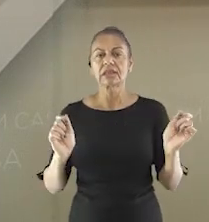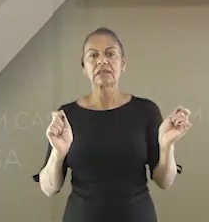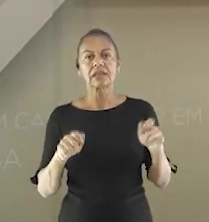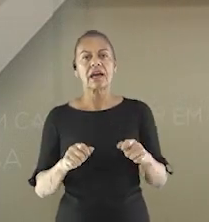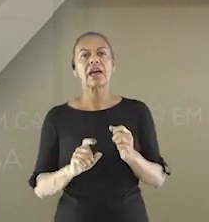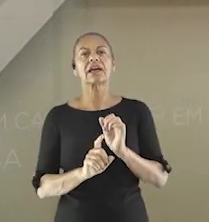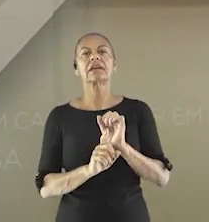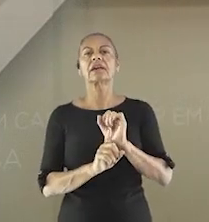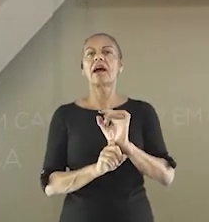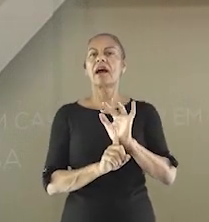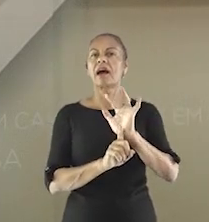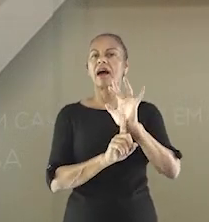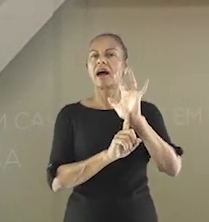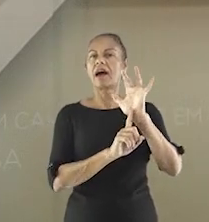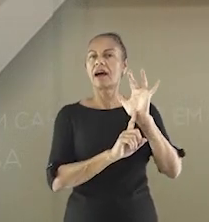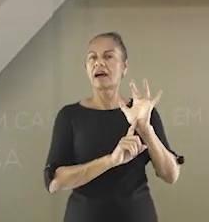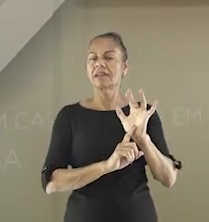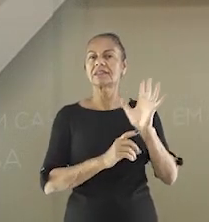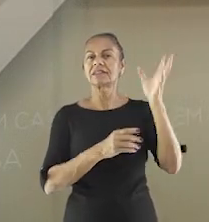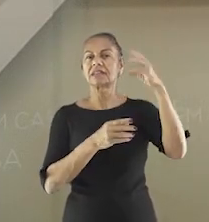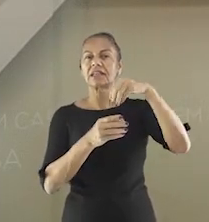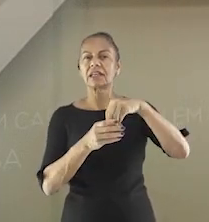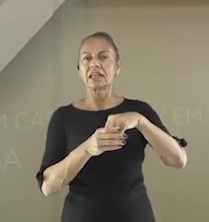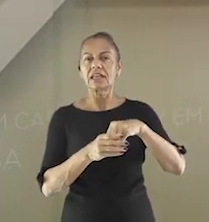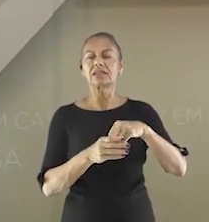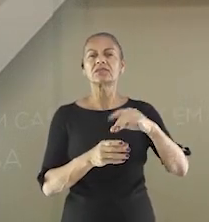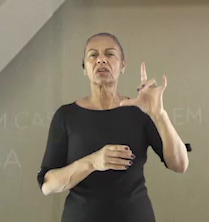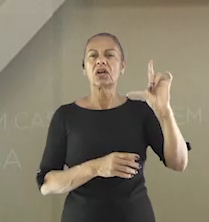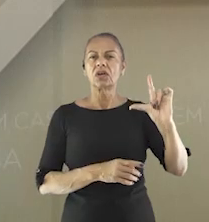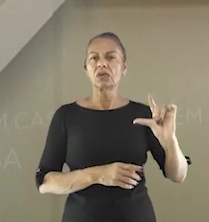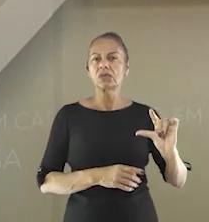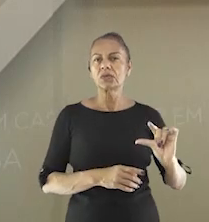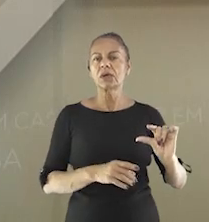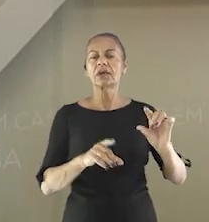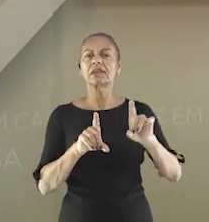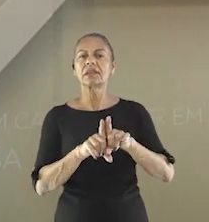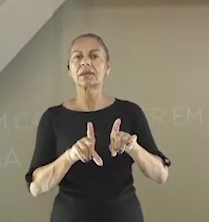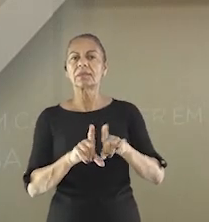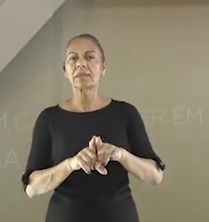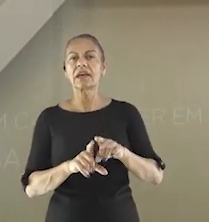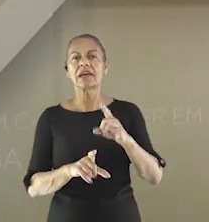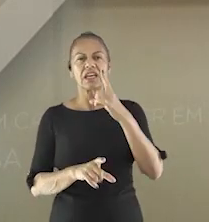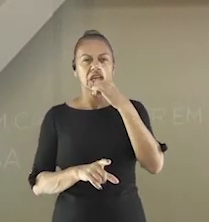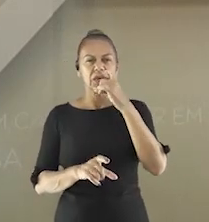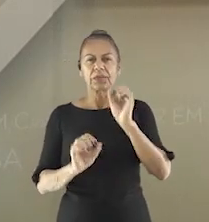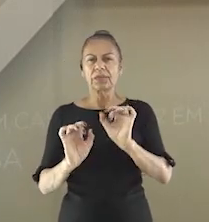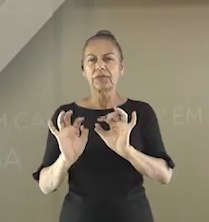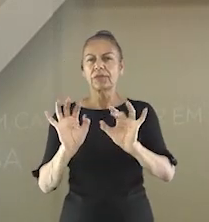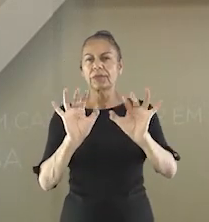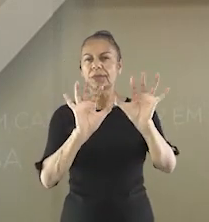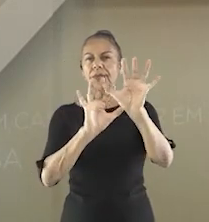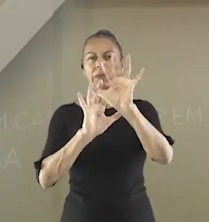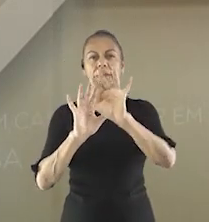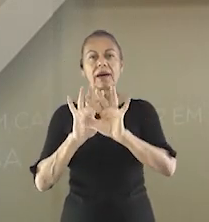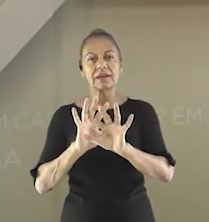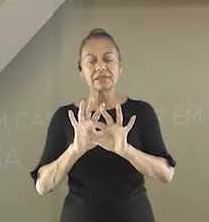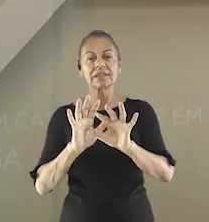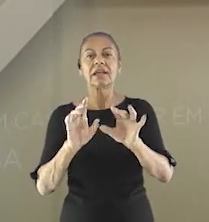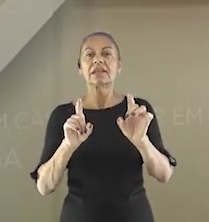gases estufa, né? O bloqueio da luz do Sol por nuvem de poeira e fumaça, e também o afastamento da Terra em relação ao